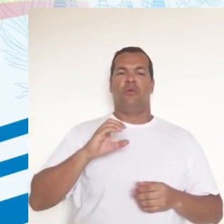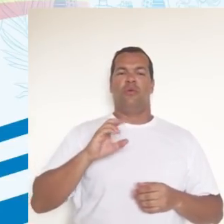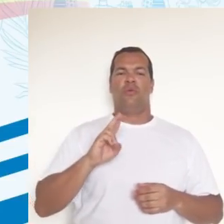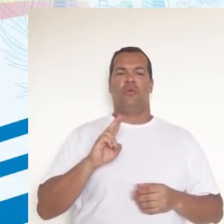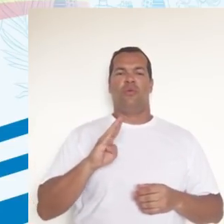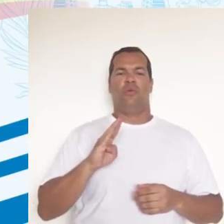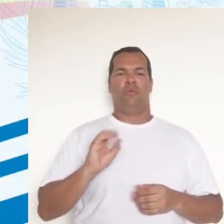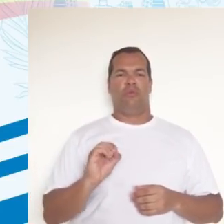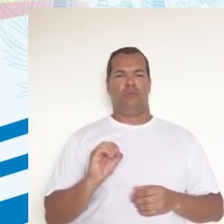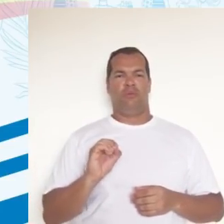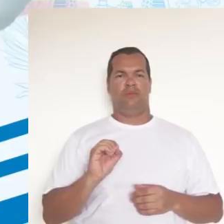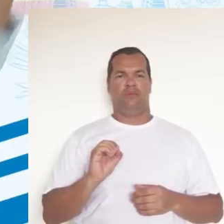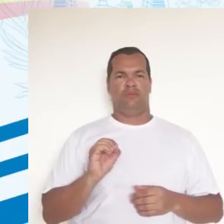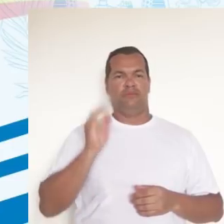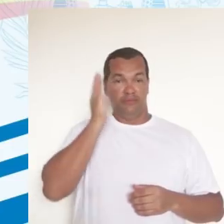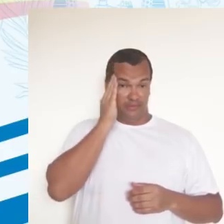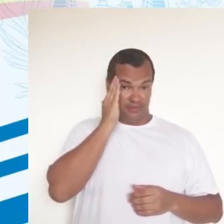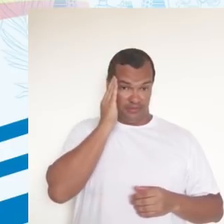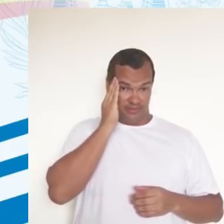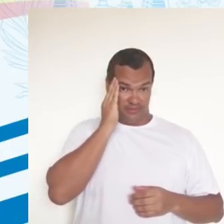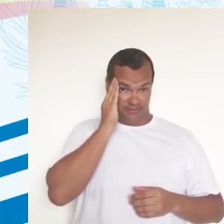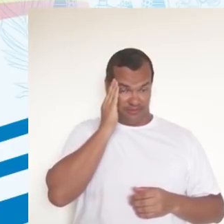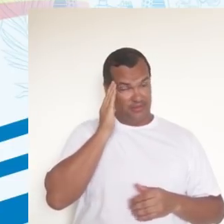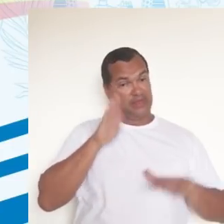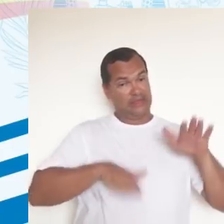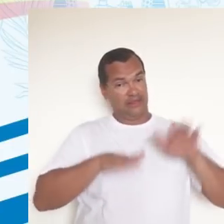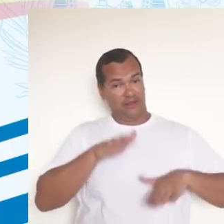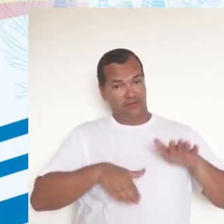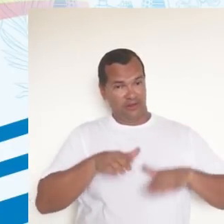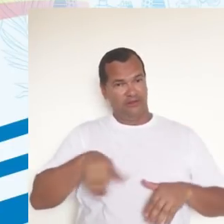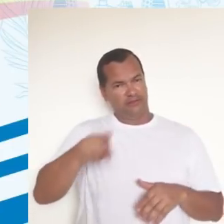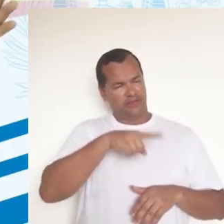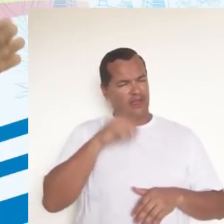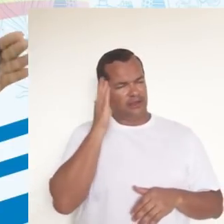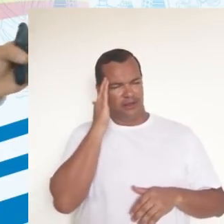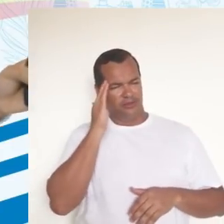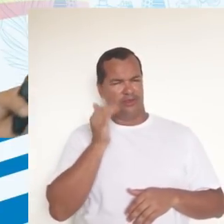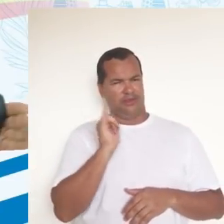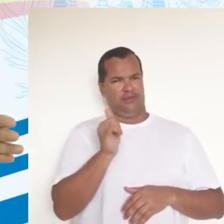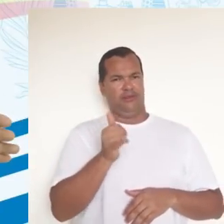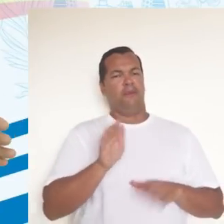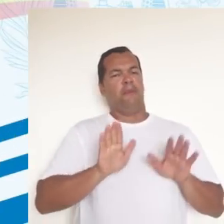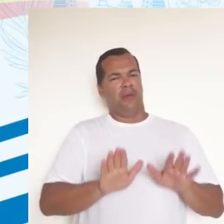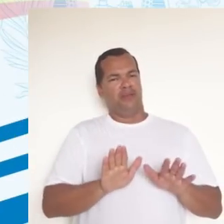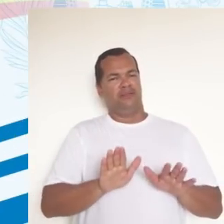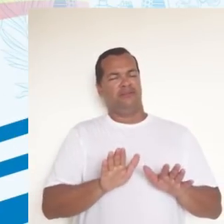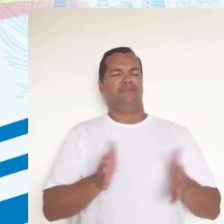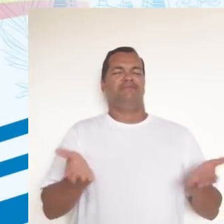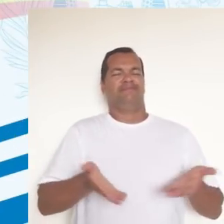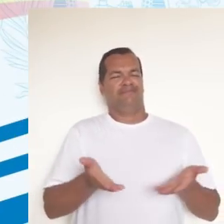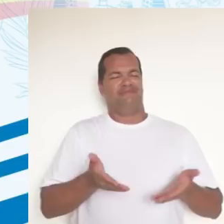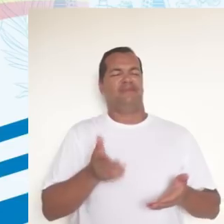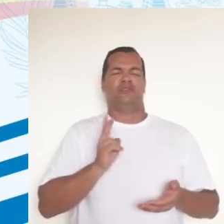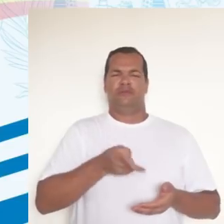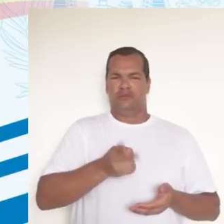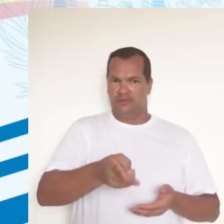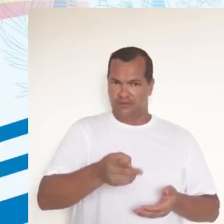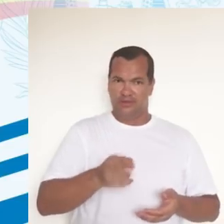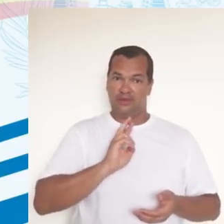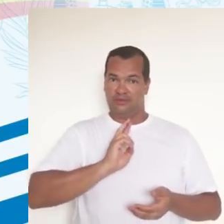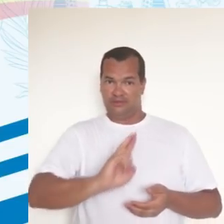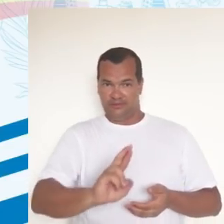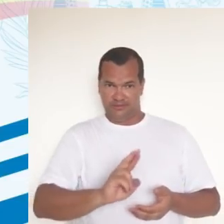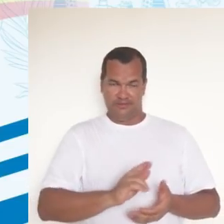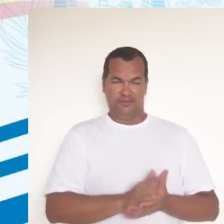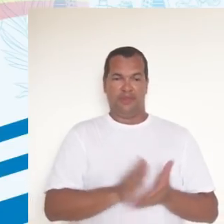de elevado ao cubo. Entendeu agora? Talvez ninguém tenha dito isso para você. Mas, seguindo